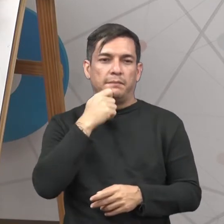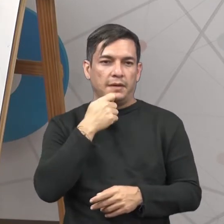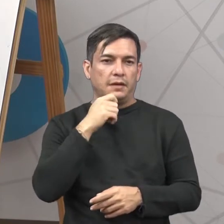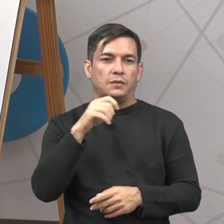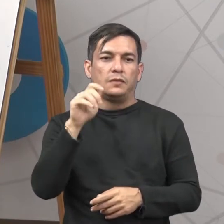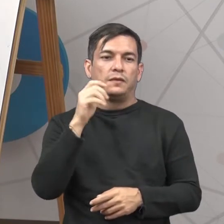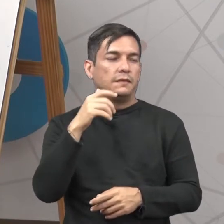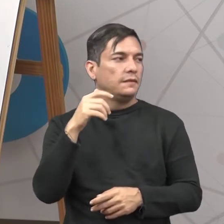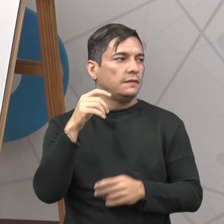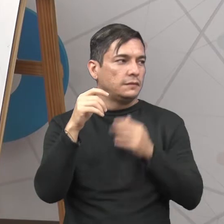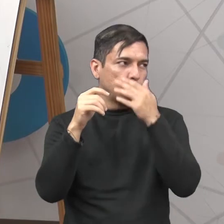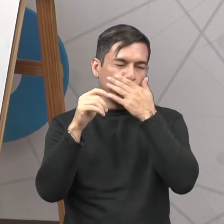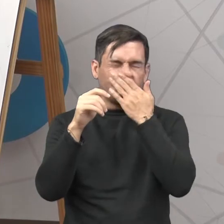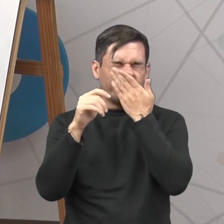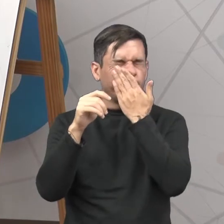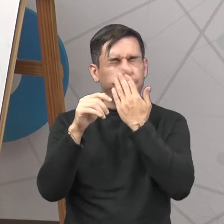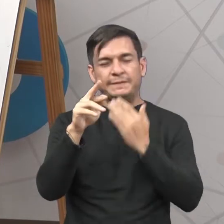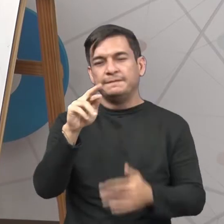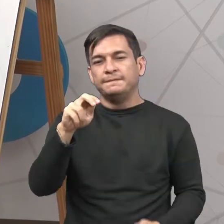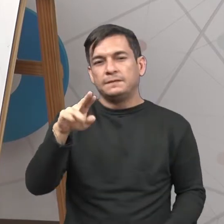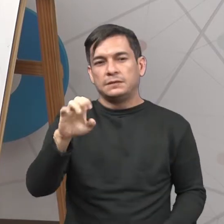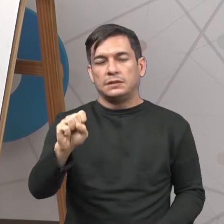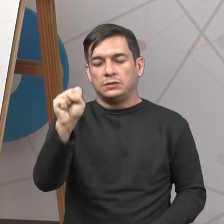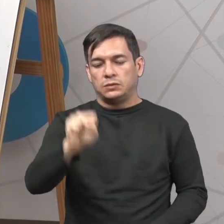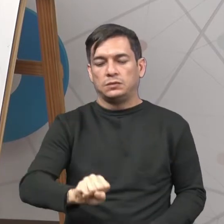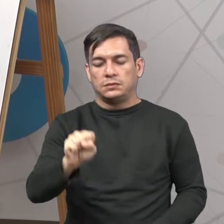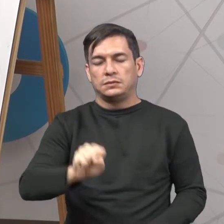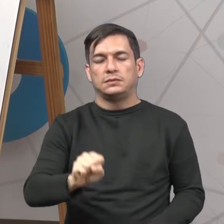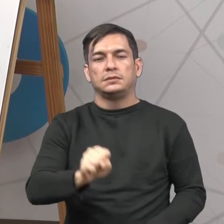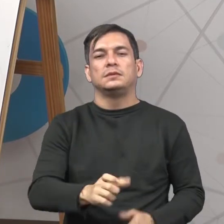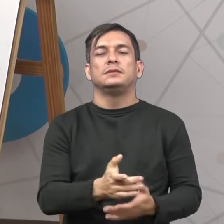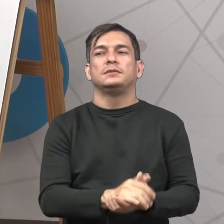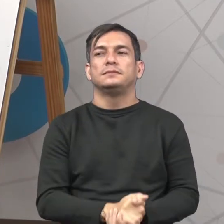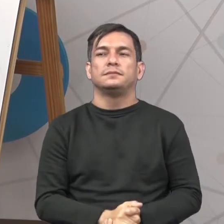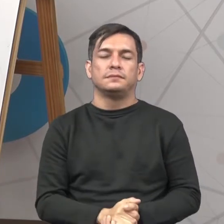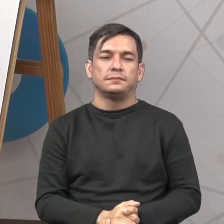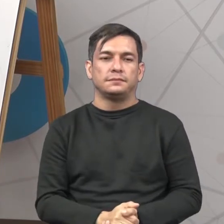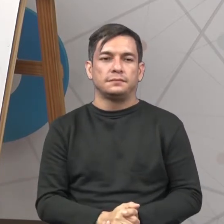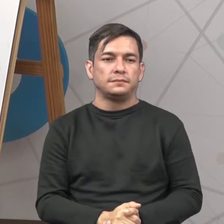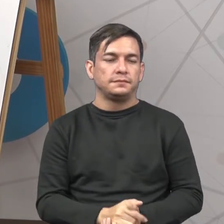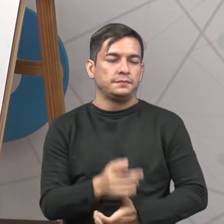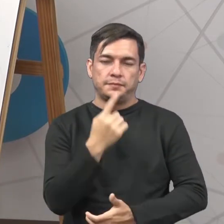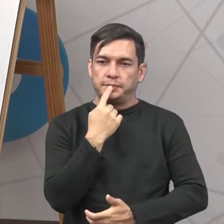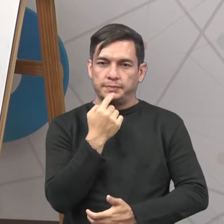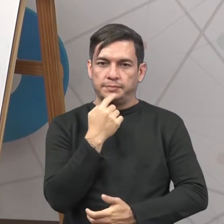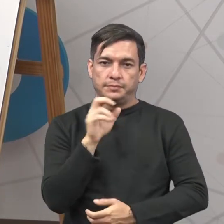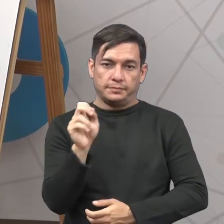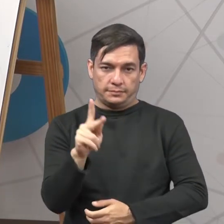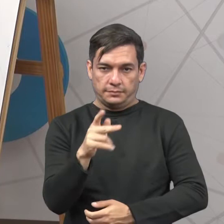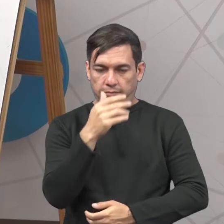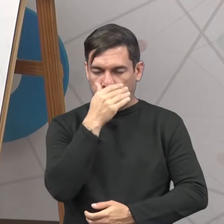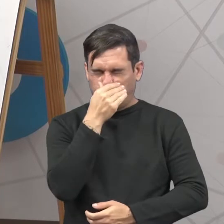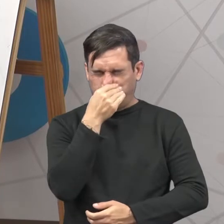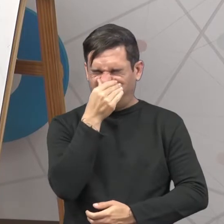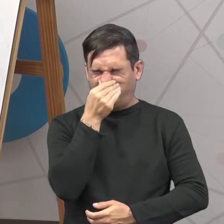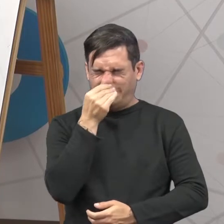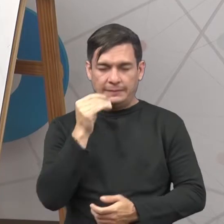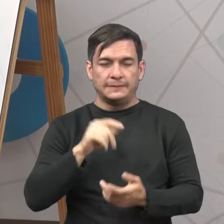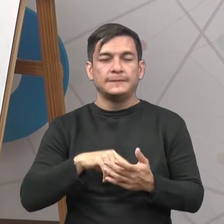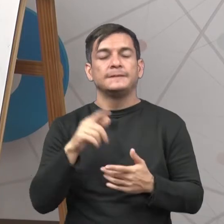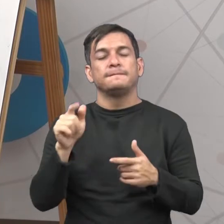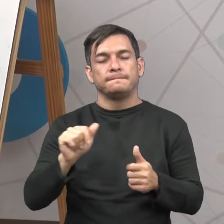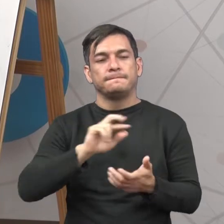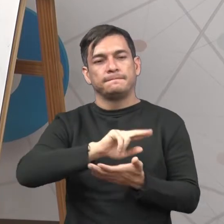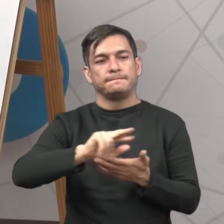pão francês no Sudeste, na região Sudeste, vermelho, ok? Então, isso são